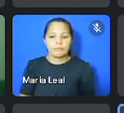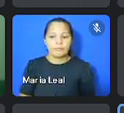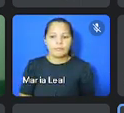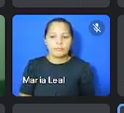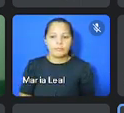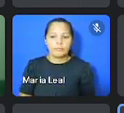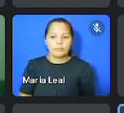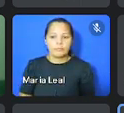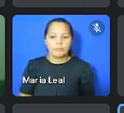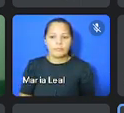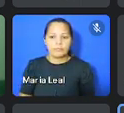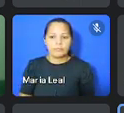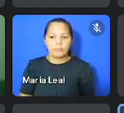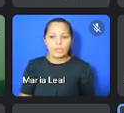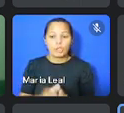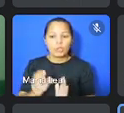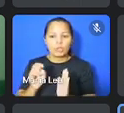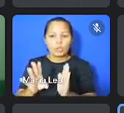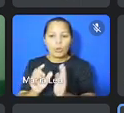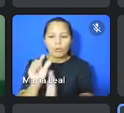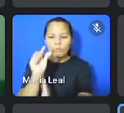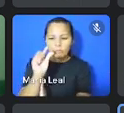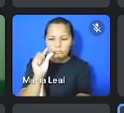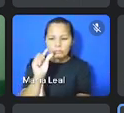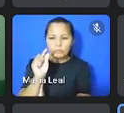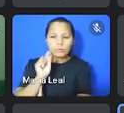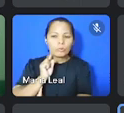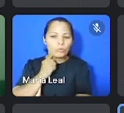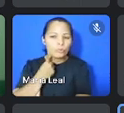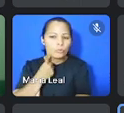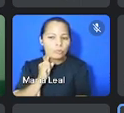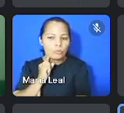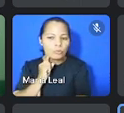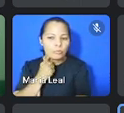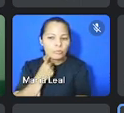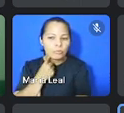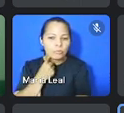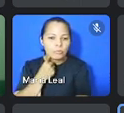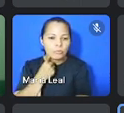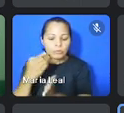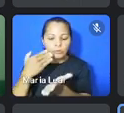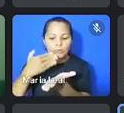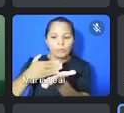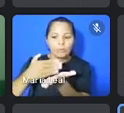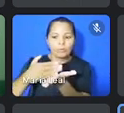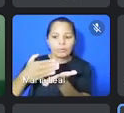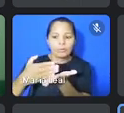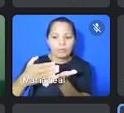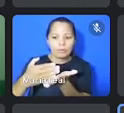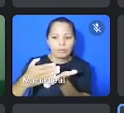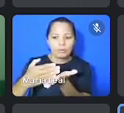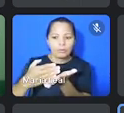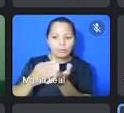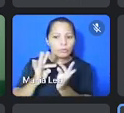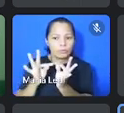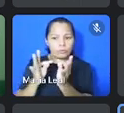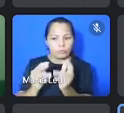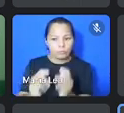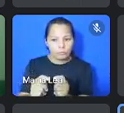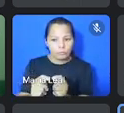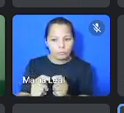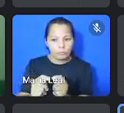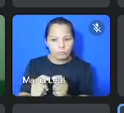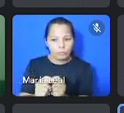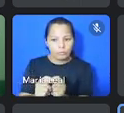né? Uma fração, você tira uma fração de todo o conteúdo. E